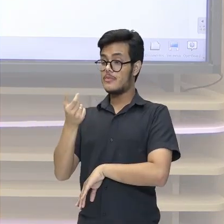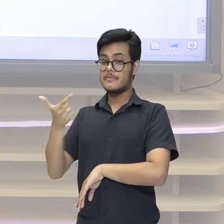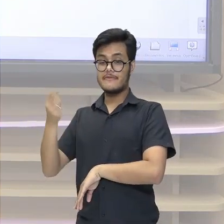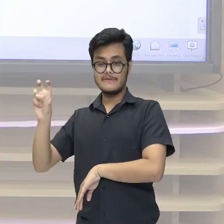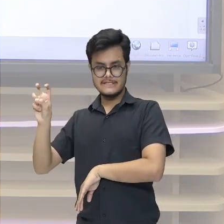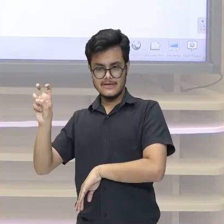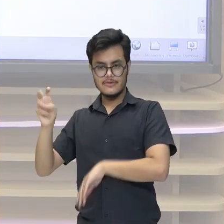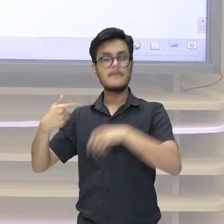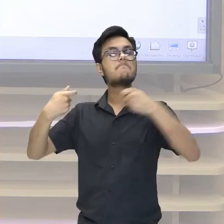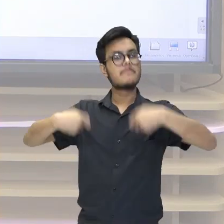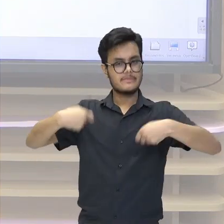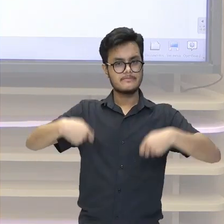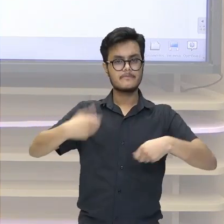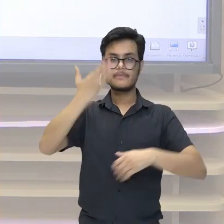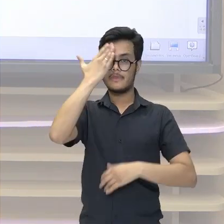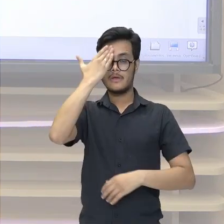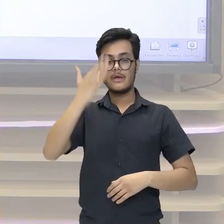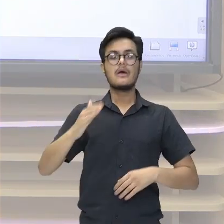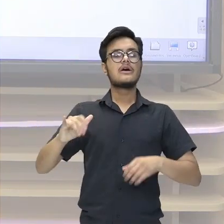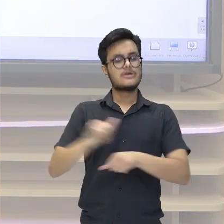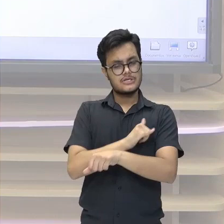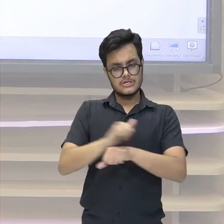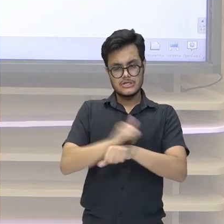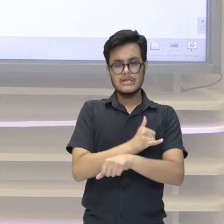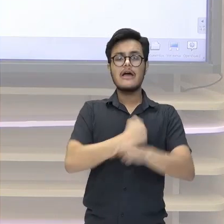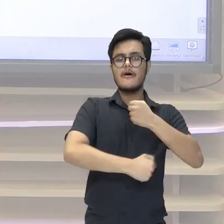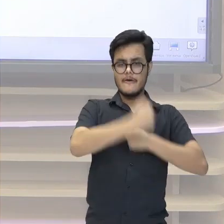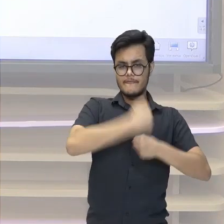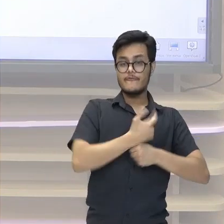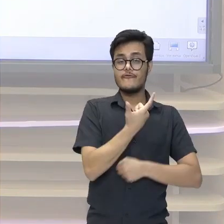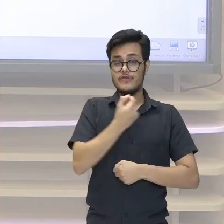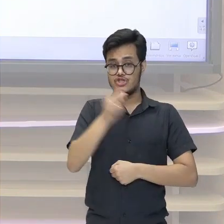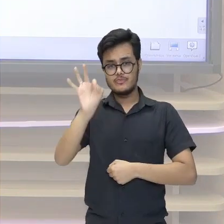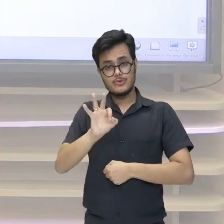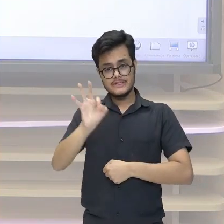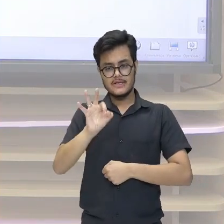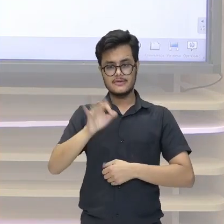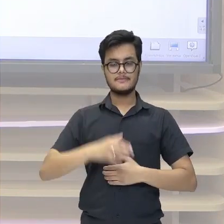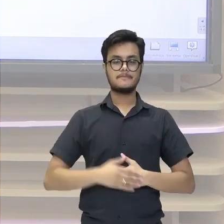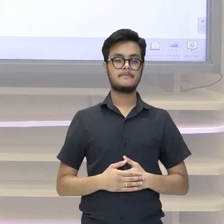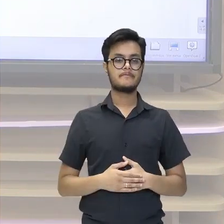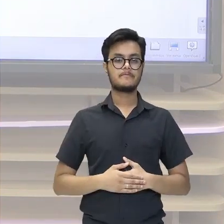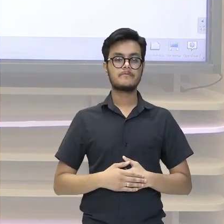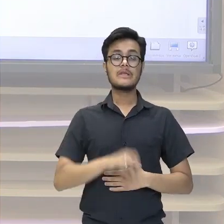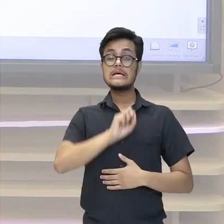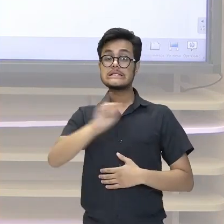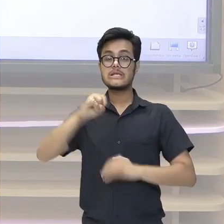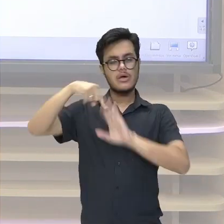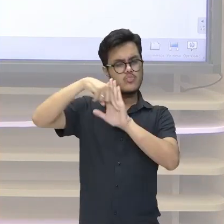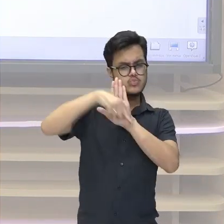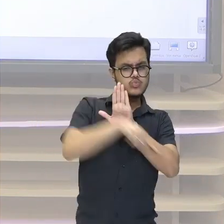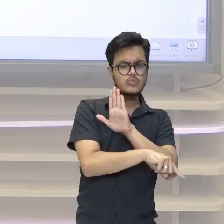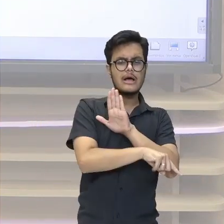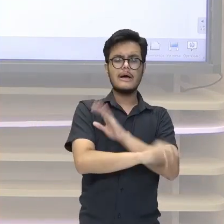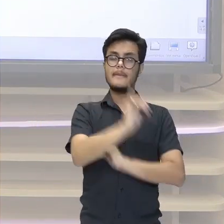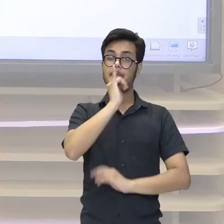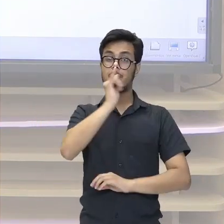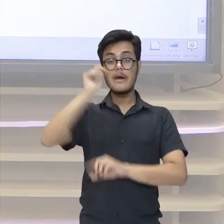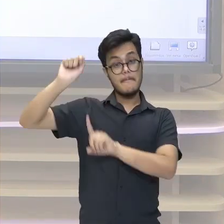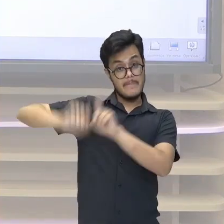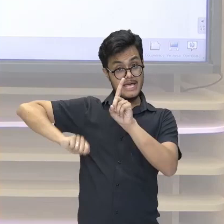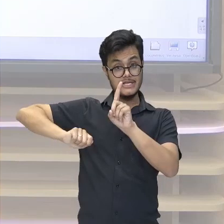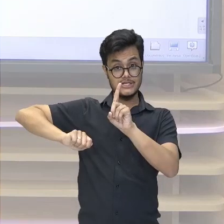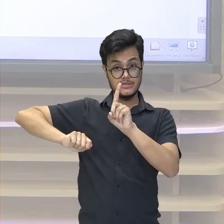valor, vamos utilizar a taxa de 20% ao ano, beleza? Se a depreciação fosse